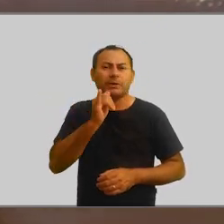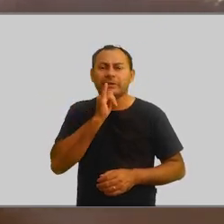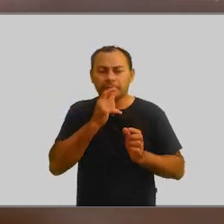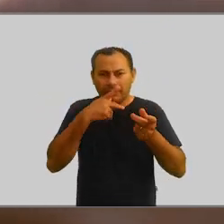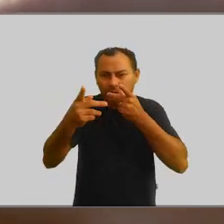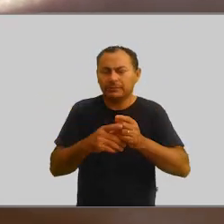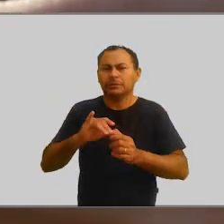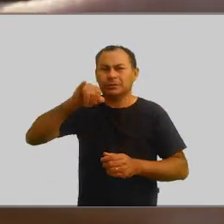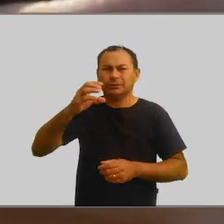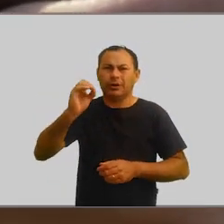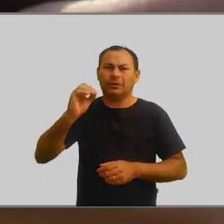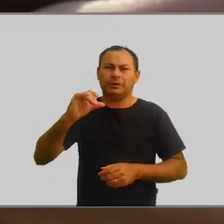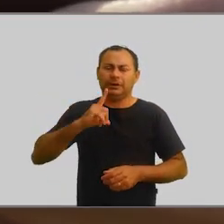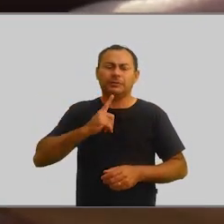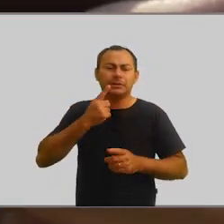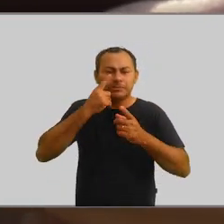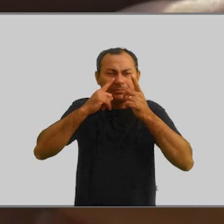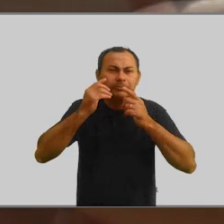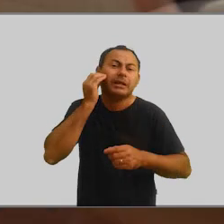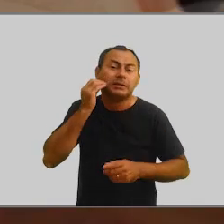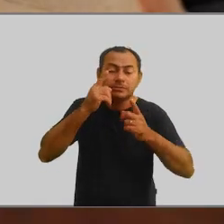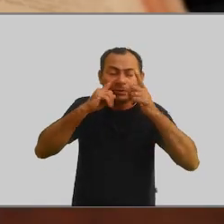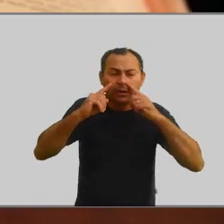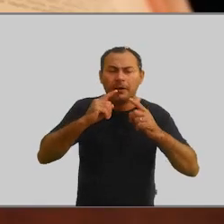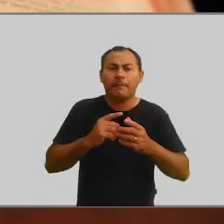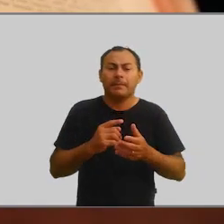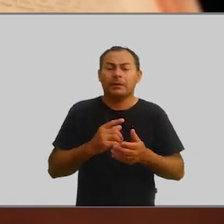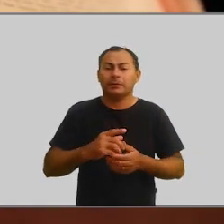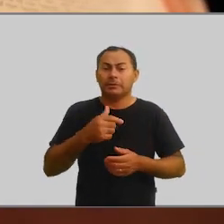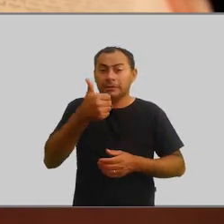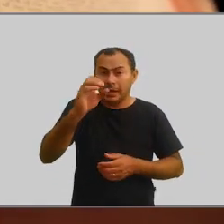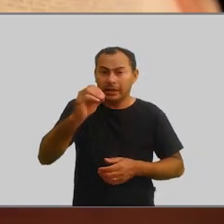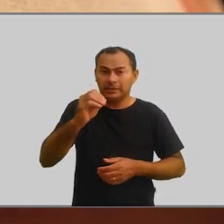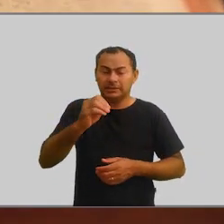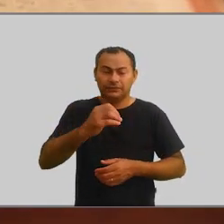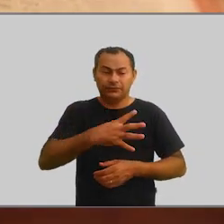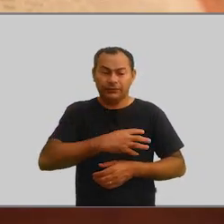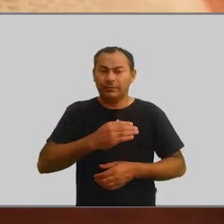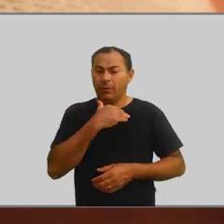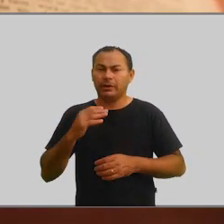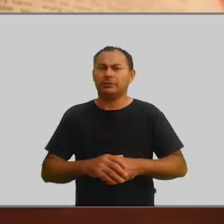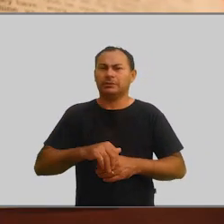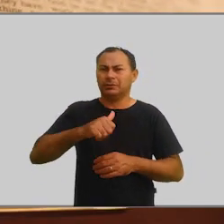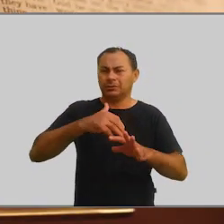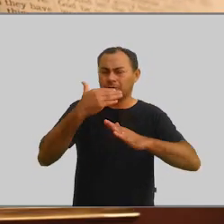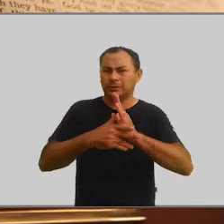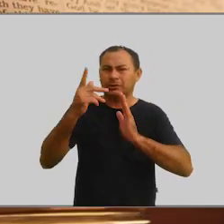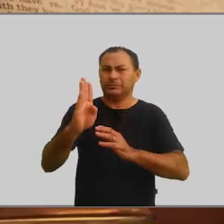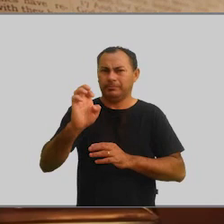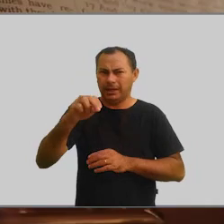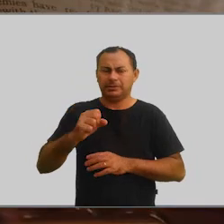falando. Ele passou pela experiência de choro. Ele perdeu 10 filhos, todos os seus bens, toda a sua